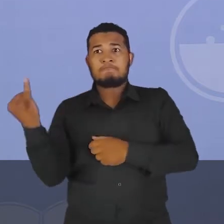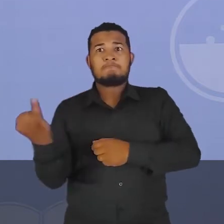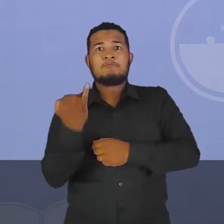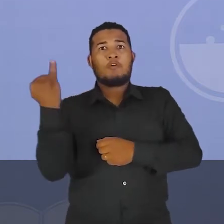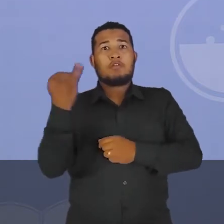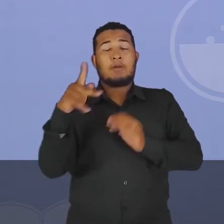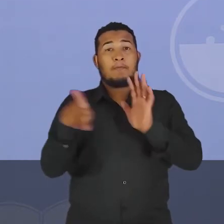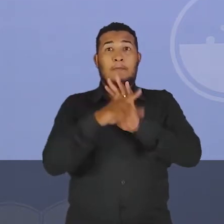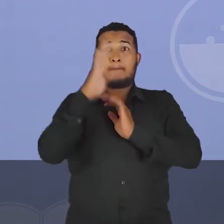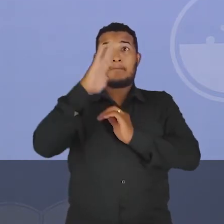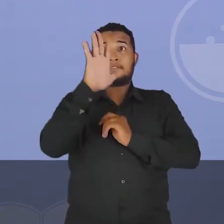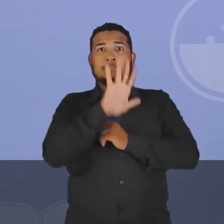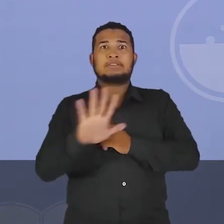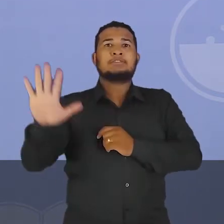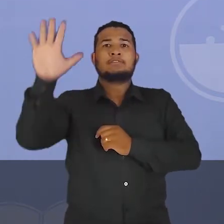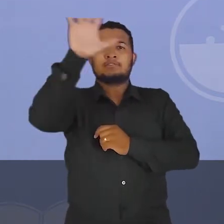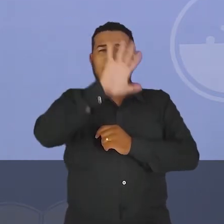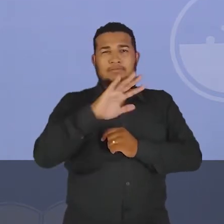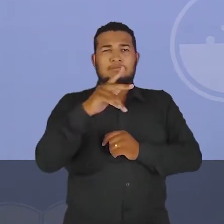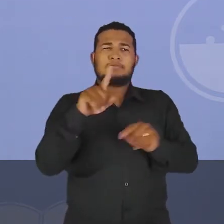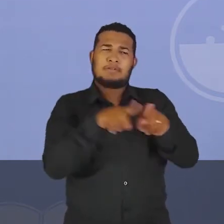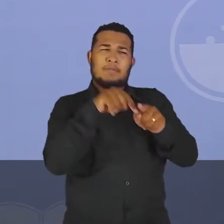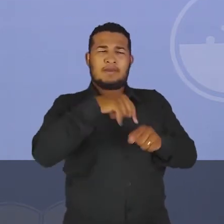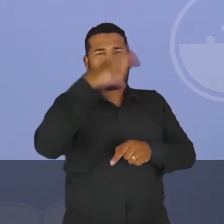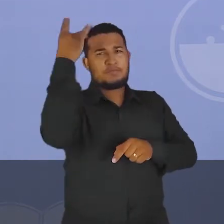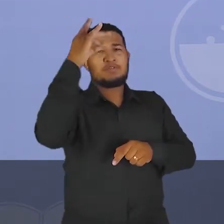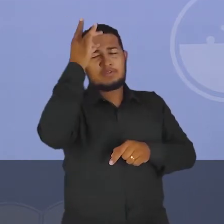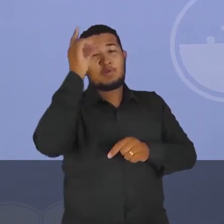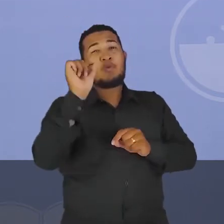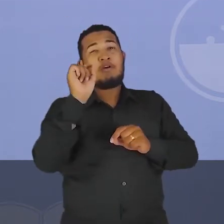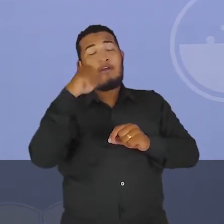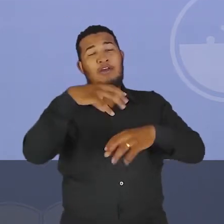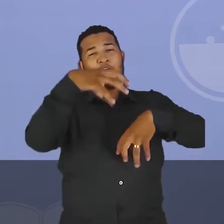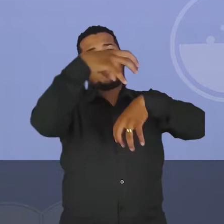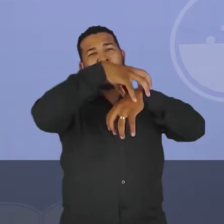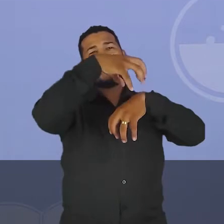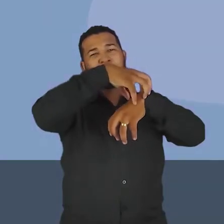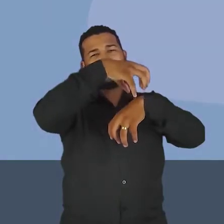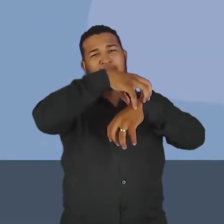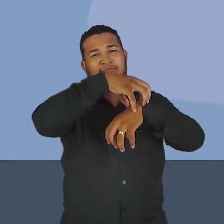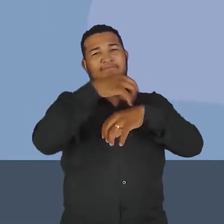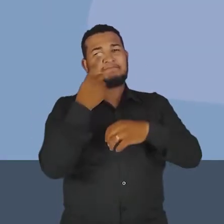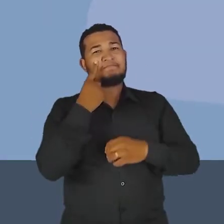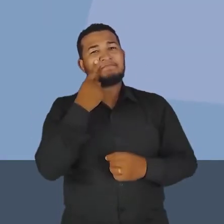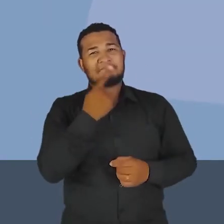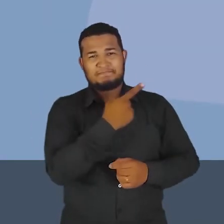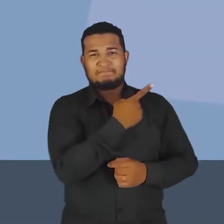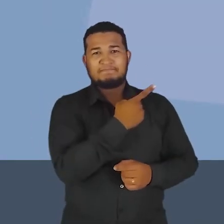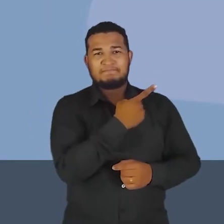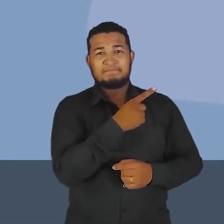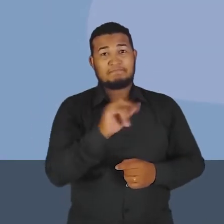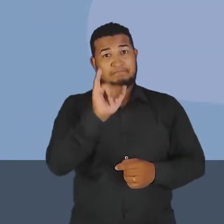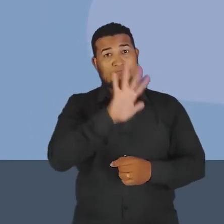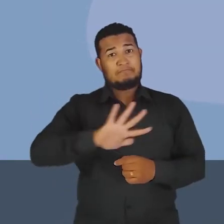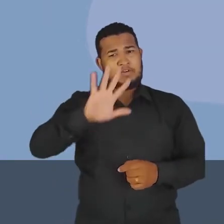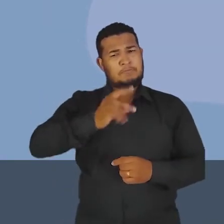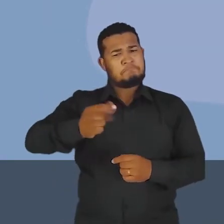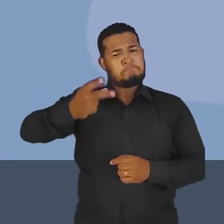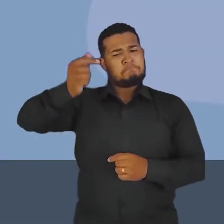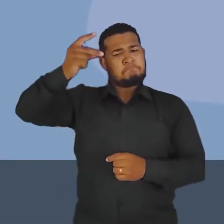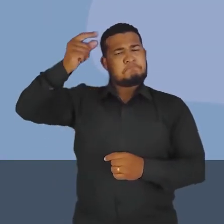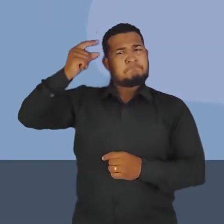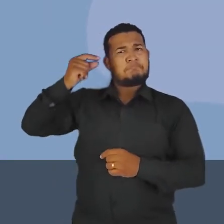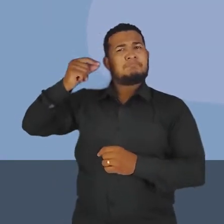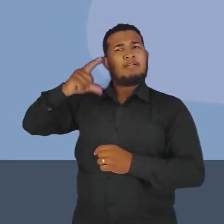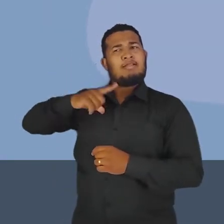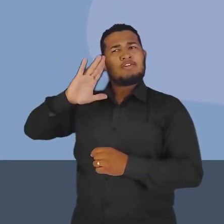do Brasil e provavelmente o maior do estado, que é o nosso Convento da Penha, que eu mostro para vocês aqui, uma imagem, né, que é uma